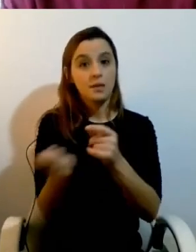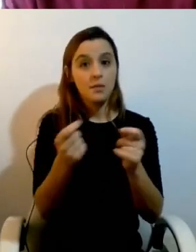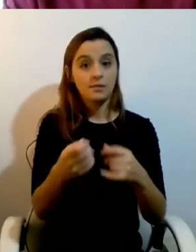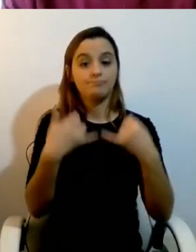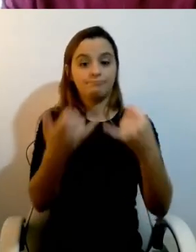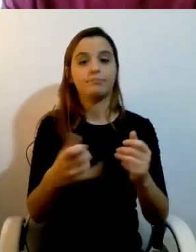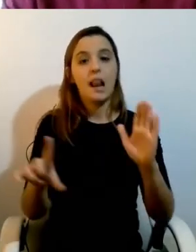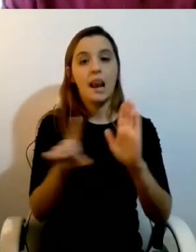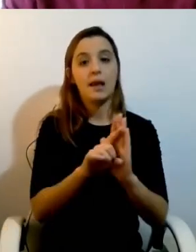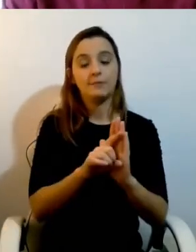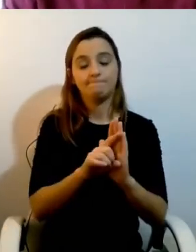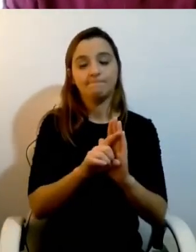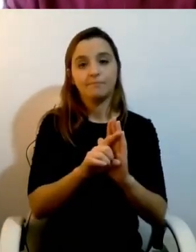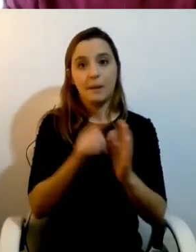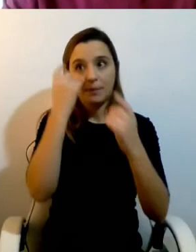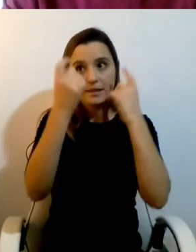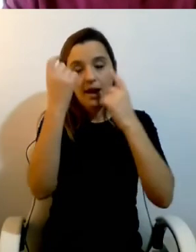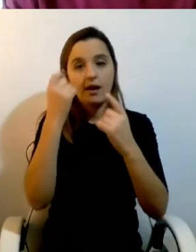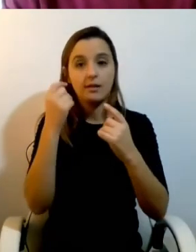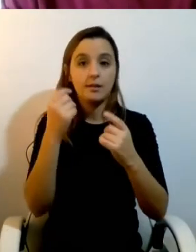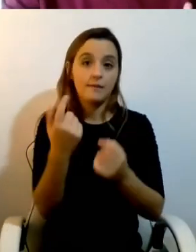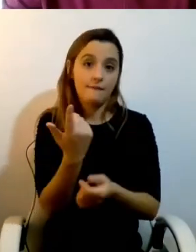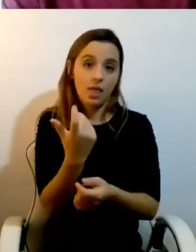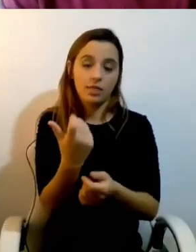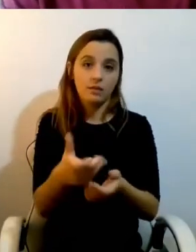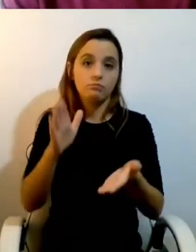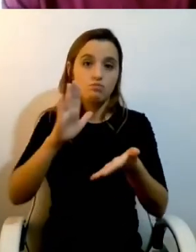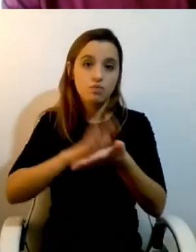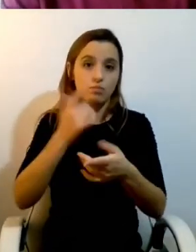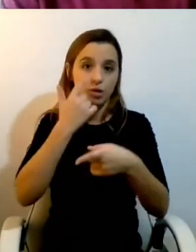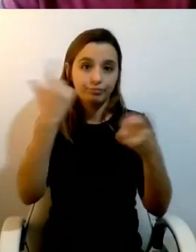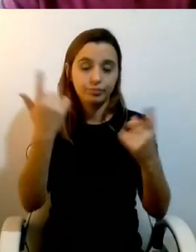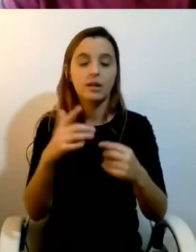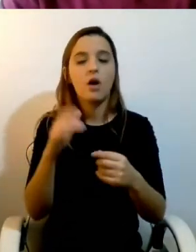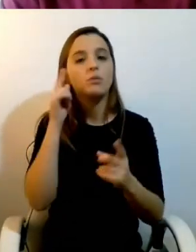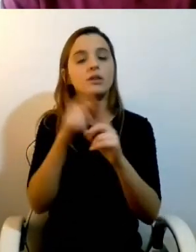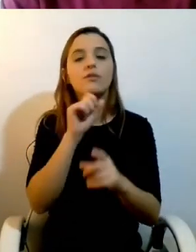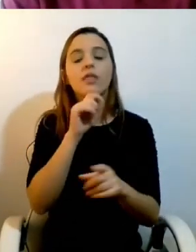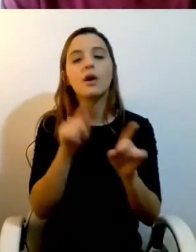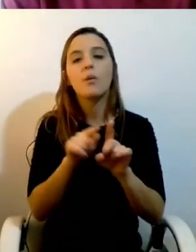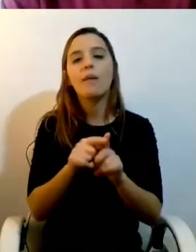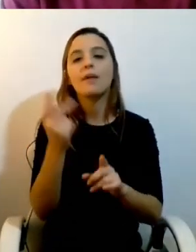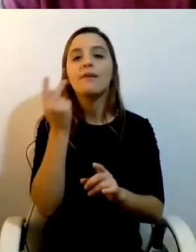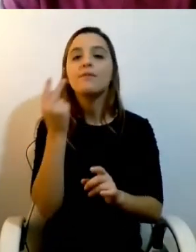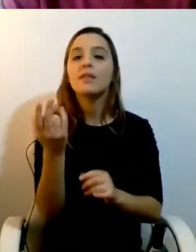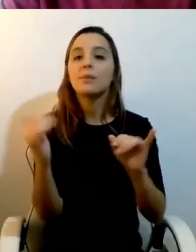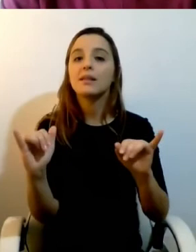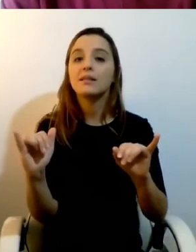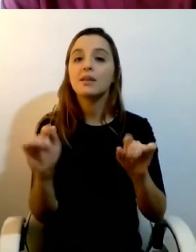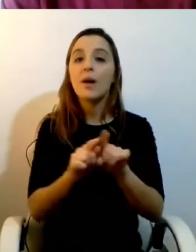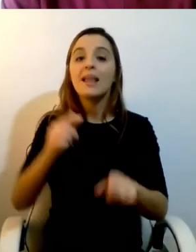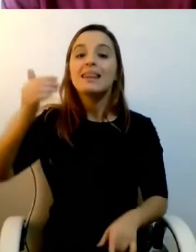vir a publicar ao nível para tornar o direito à vida independente como um direito. Atualmente, a vida independente não é um